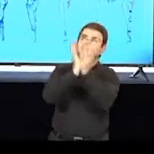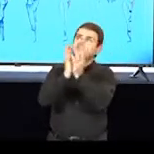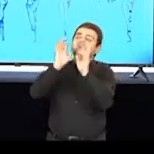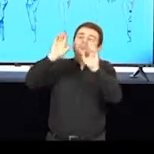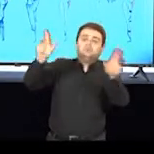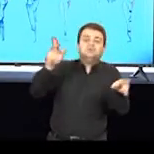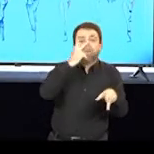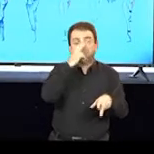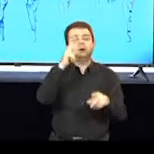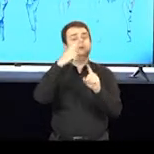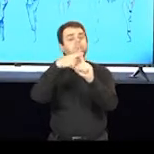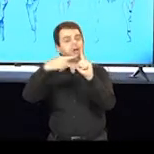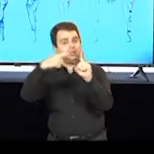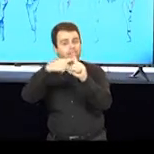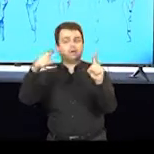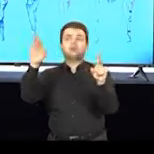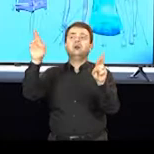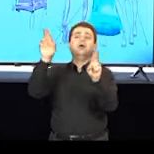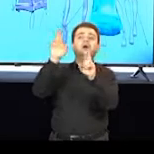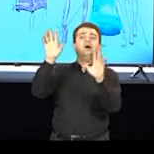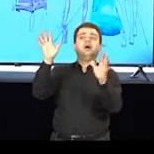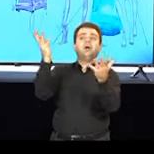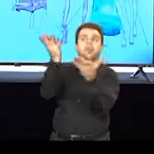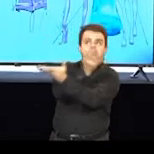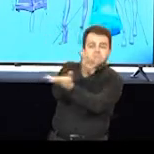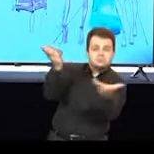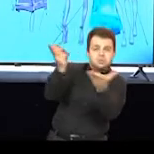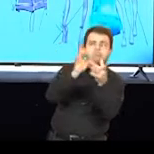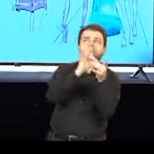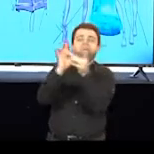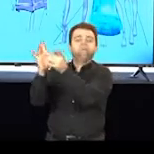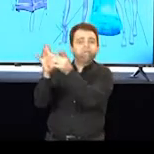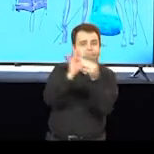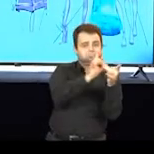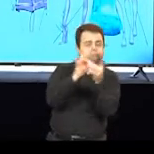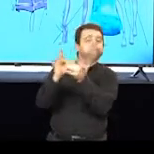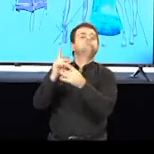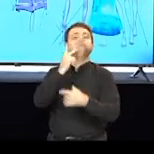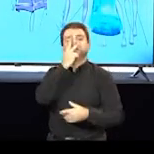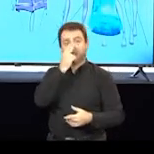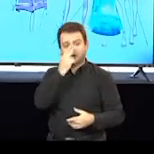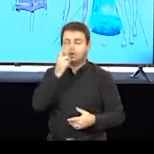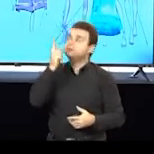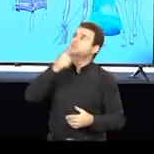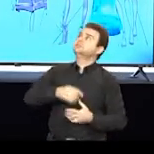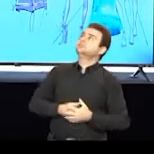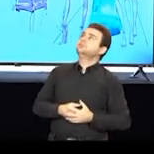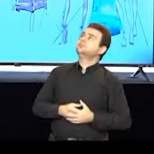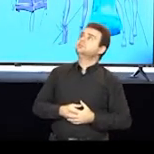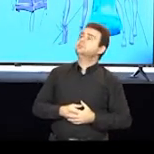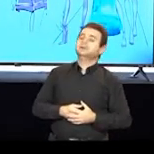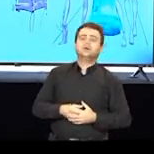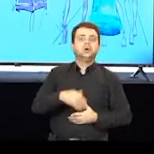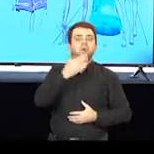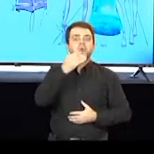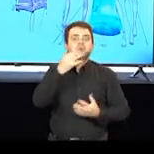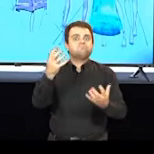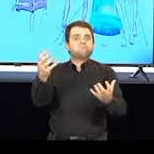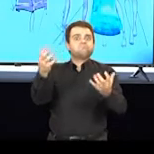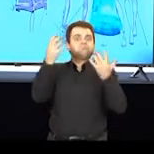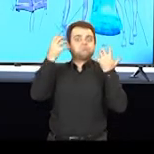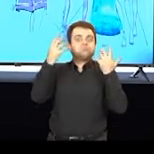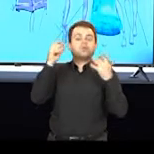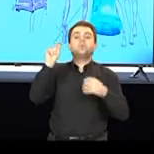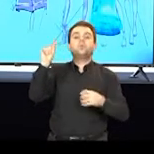mesma proposta, um mesmo princípio. Aqui nós temos explorando a cor, que a gente chama em arte